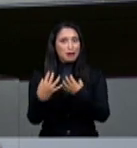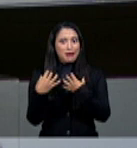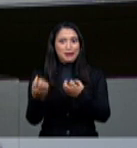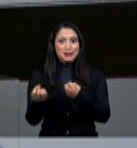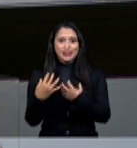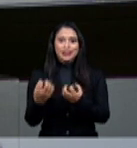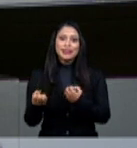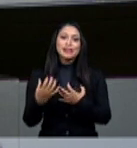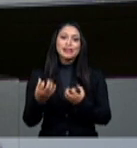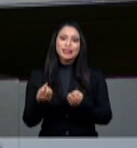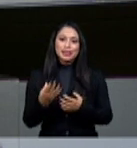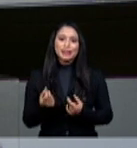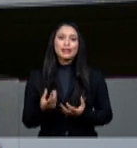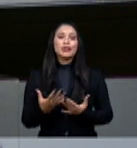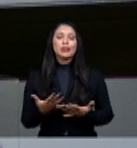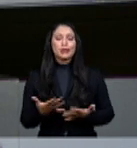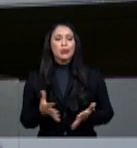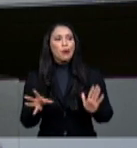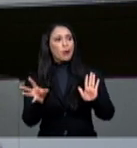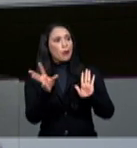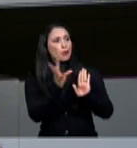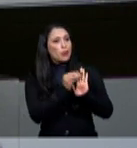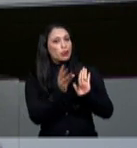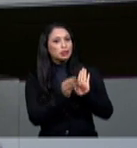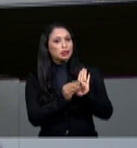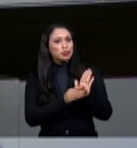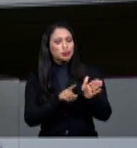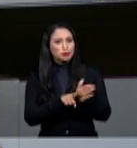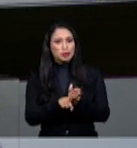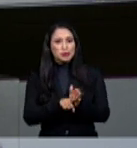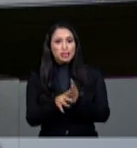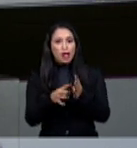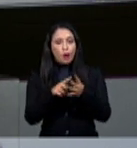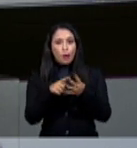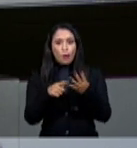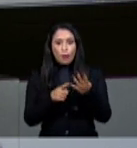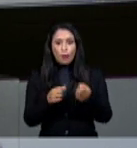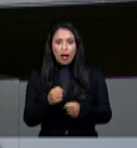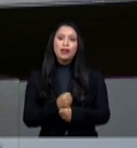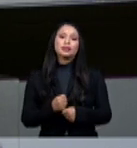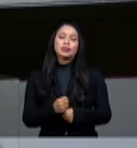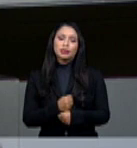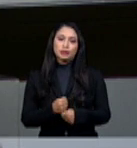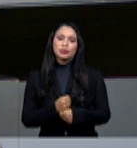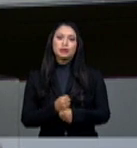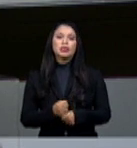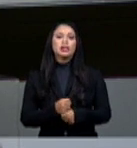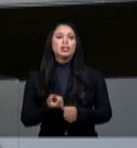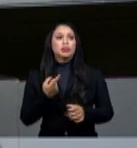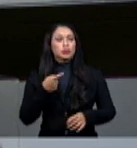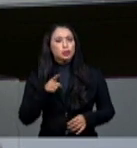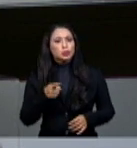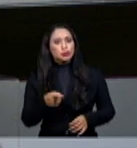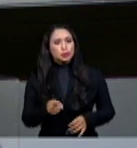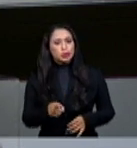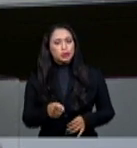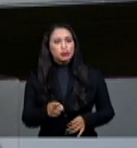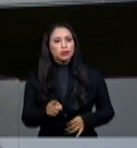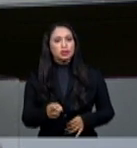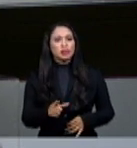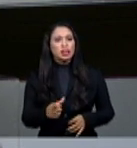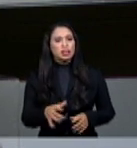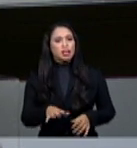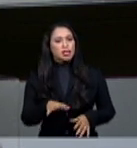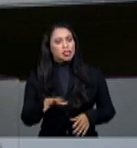traduzindo em poucas palavras o conteúdo de uma pesquisa de 4 anos, uma pesquisa aprofundada que ouviu